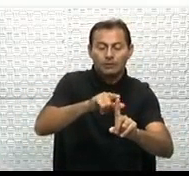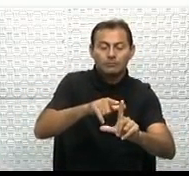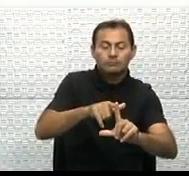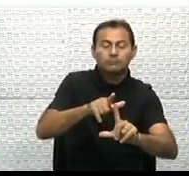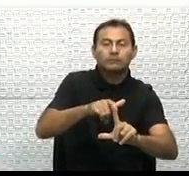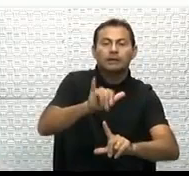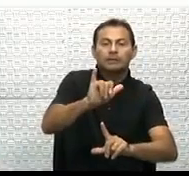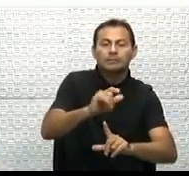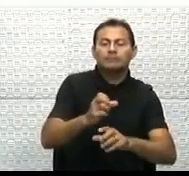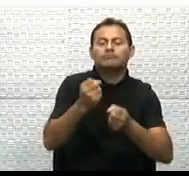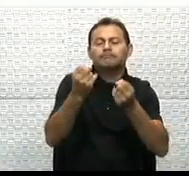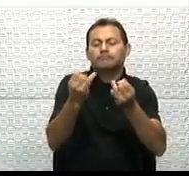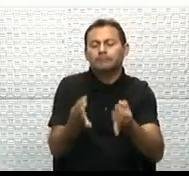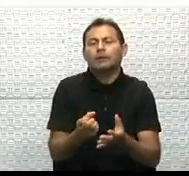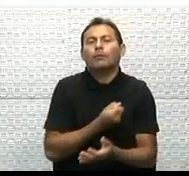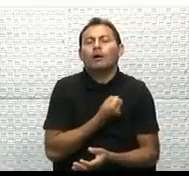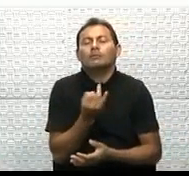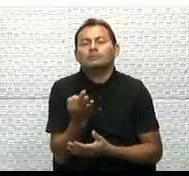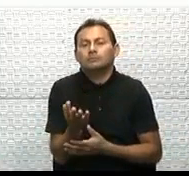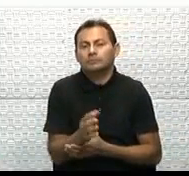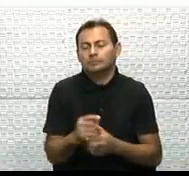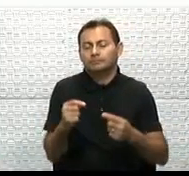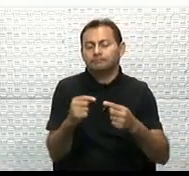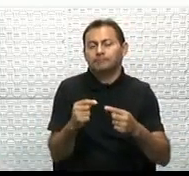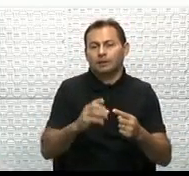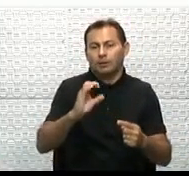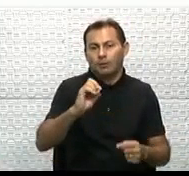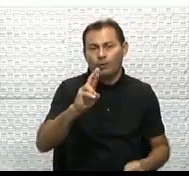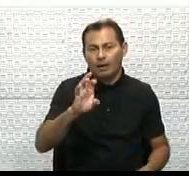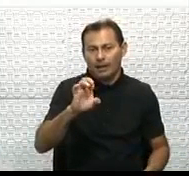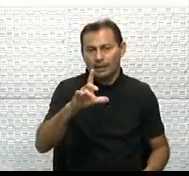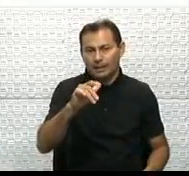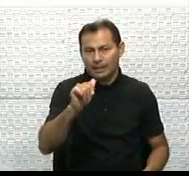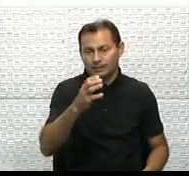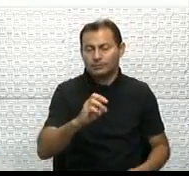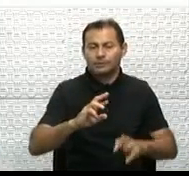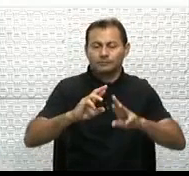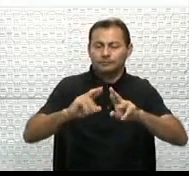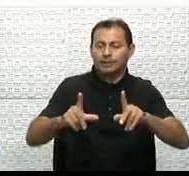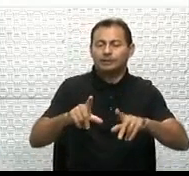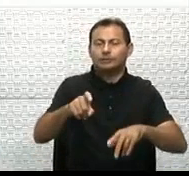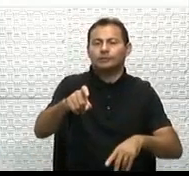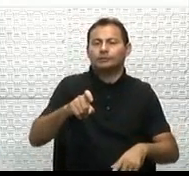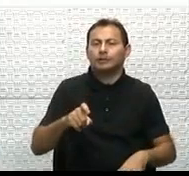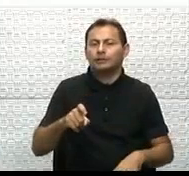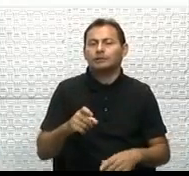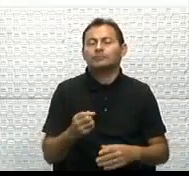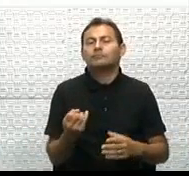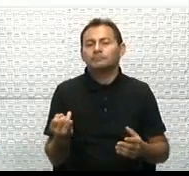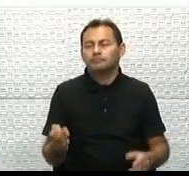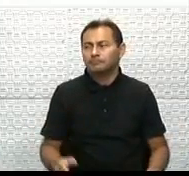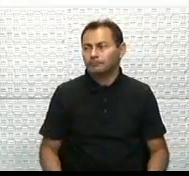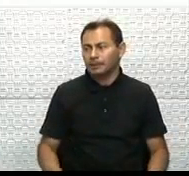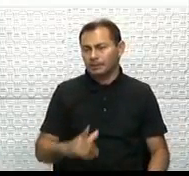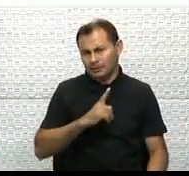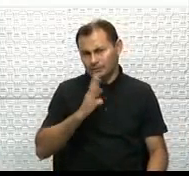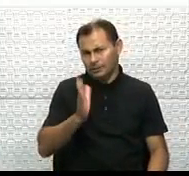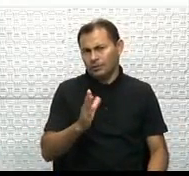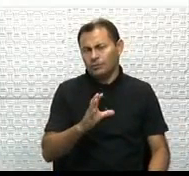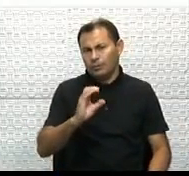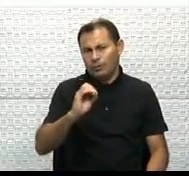explicada por sua correlação e variação de x? Eu tenho